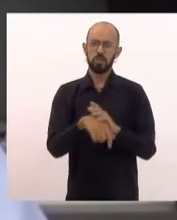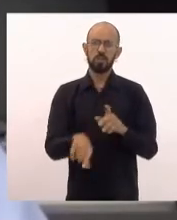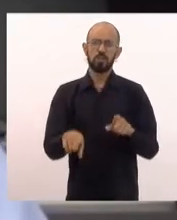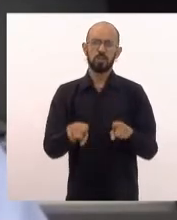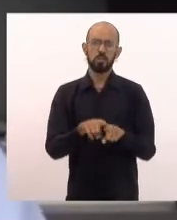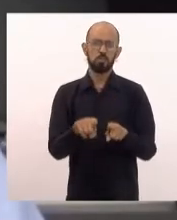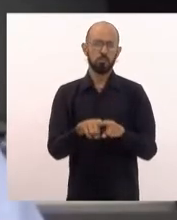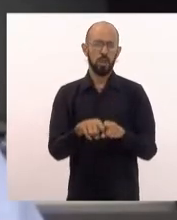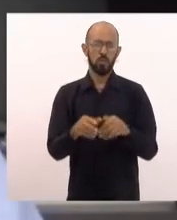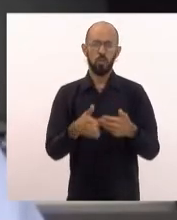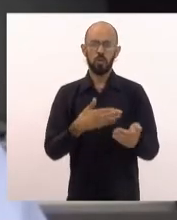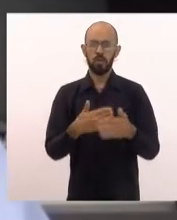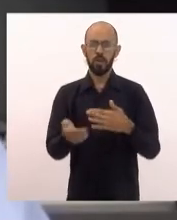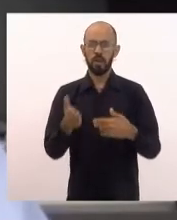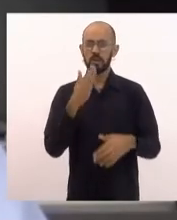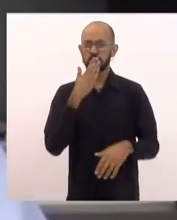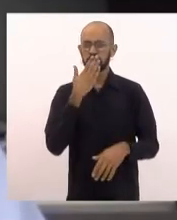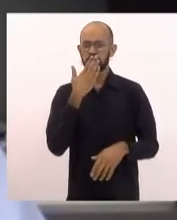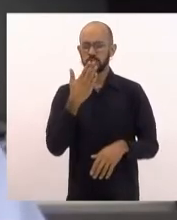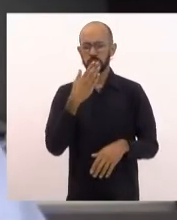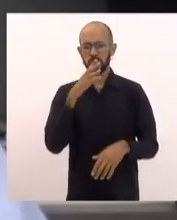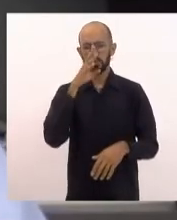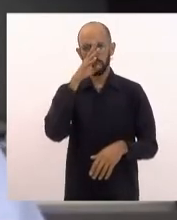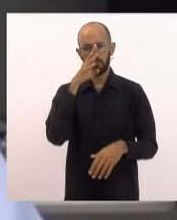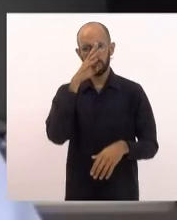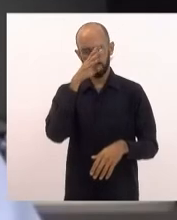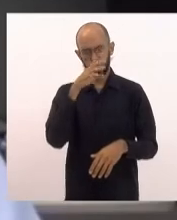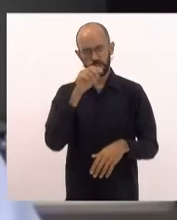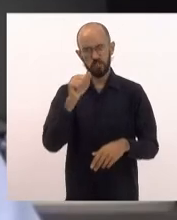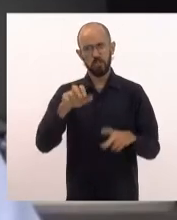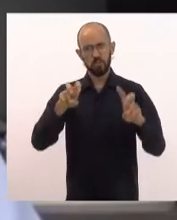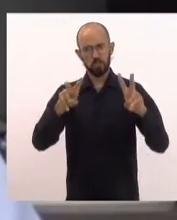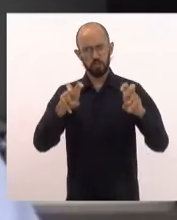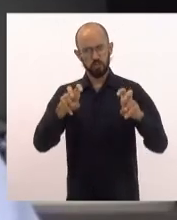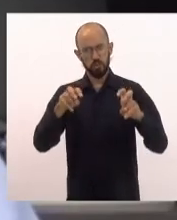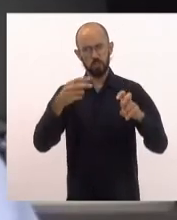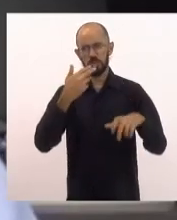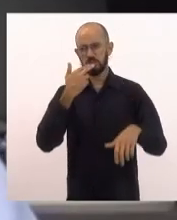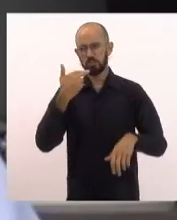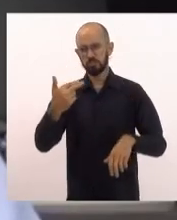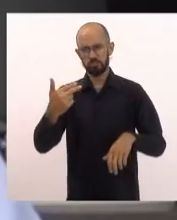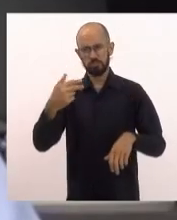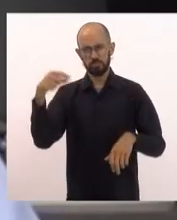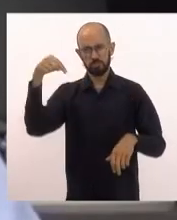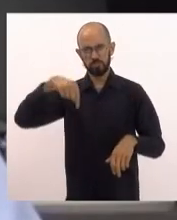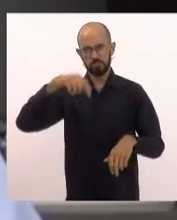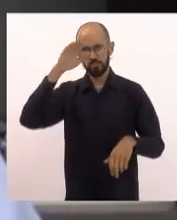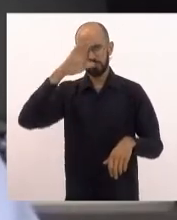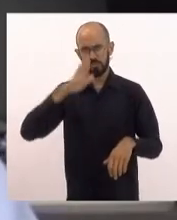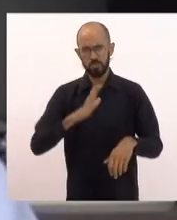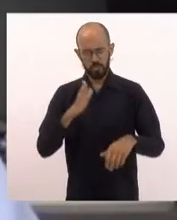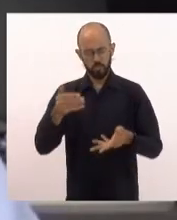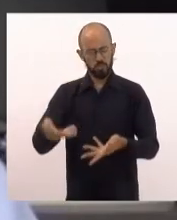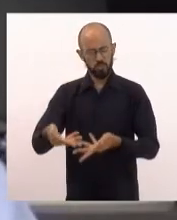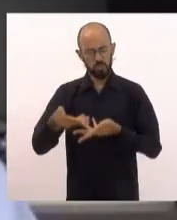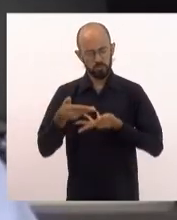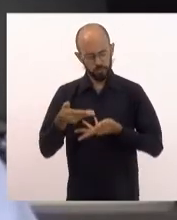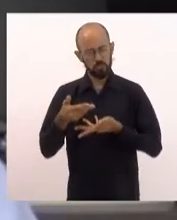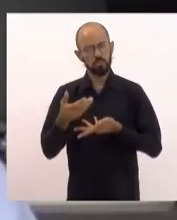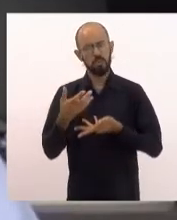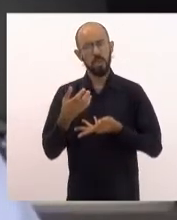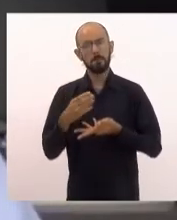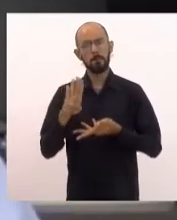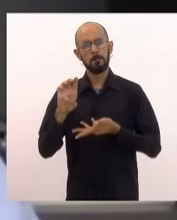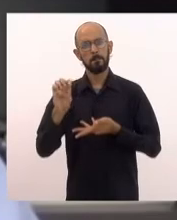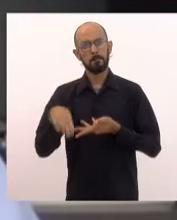de barbárie, seja em relação aos nossos imigrantes, tão bem acolhidos no Brasil, como já